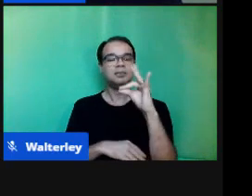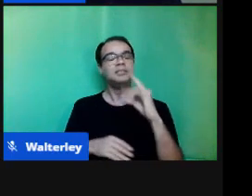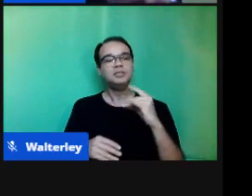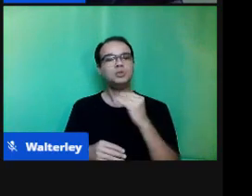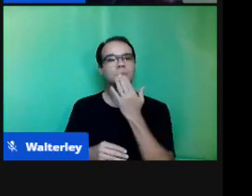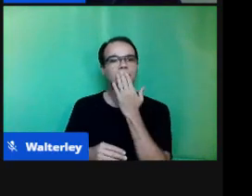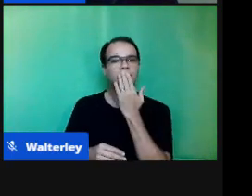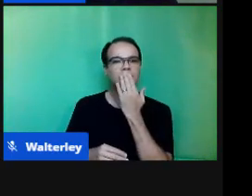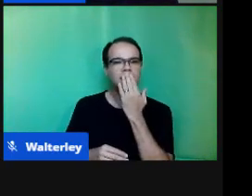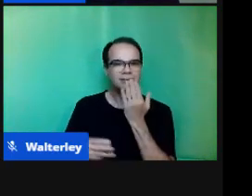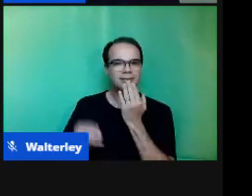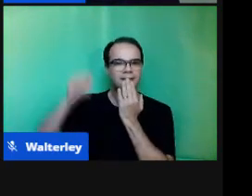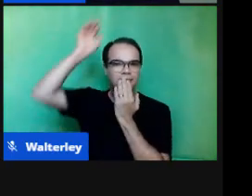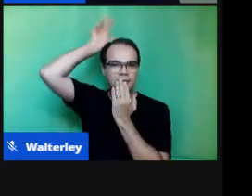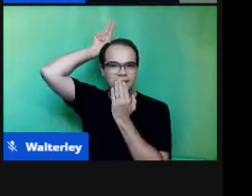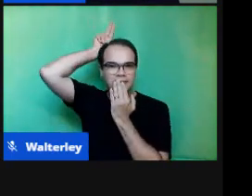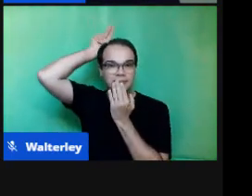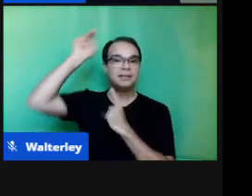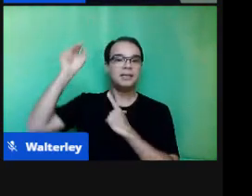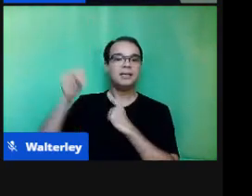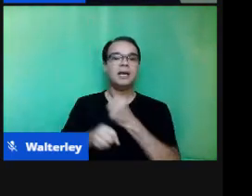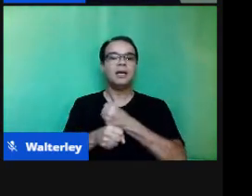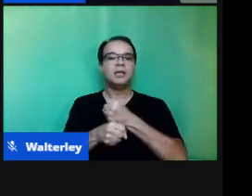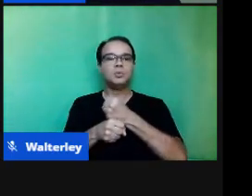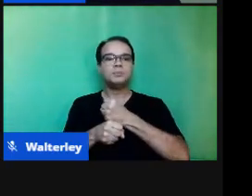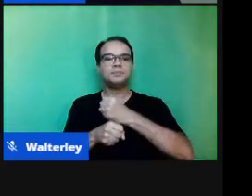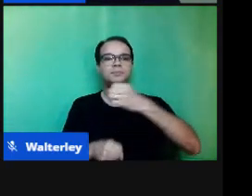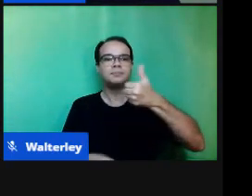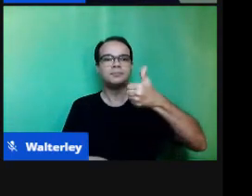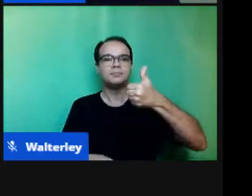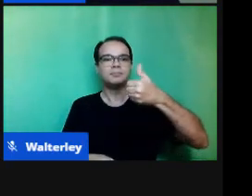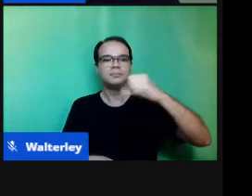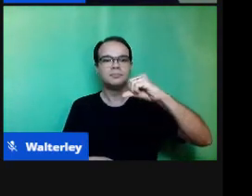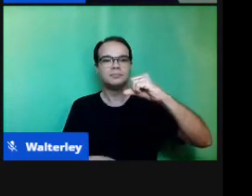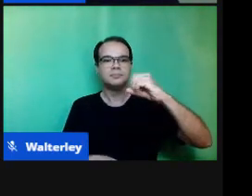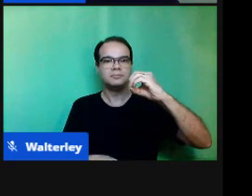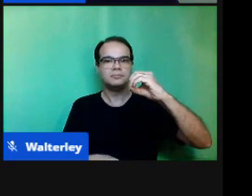que foi em 1908 que foi essa primeira gravação.